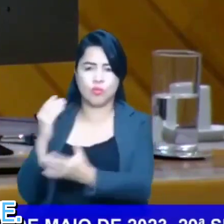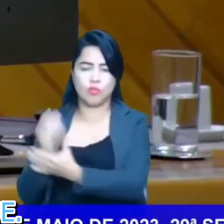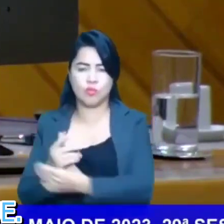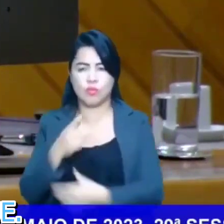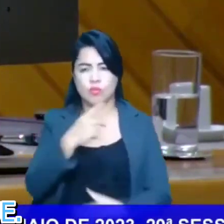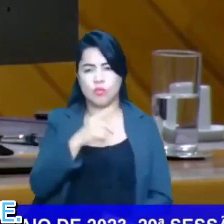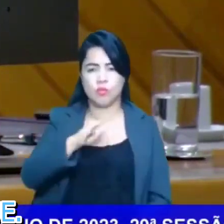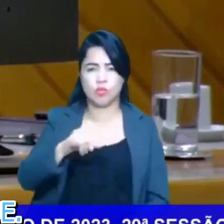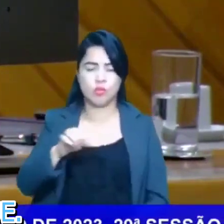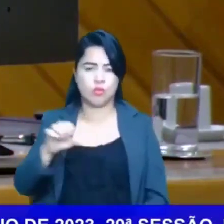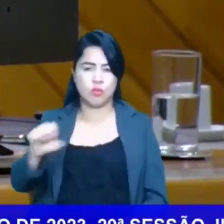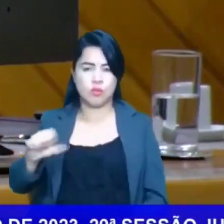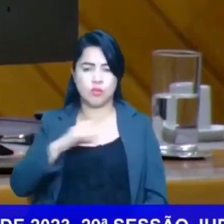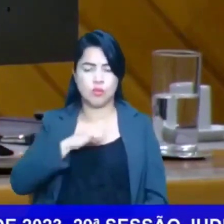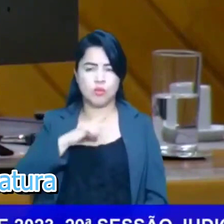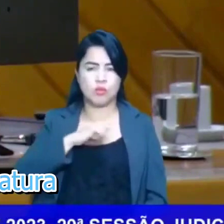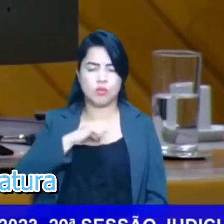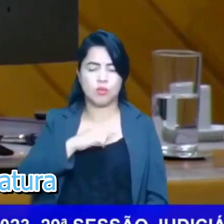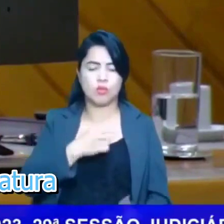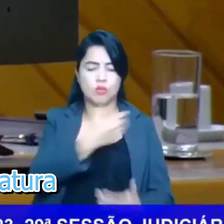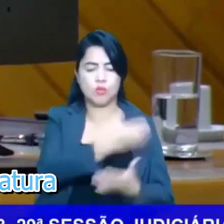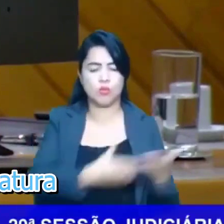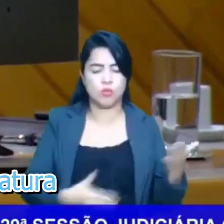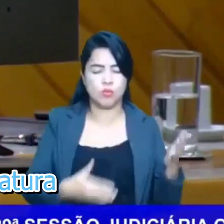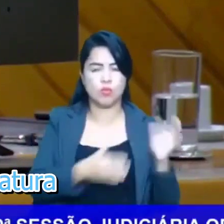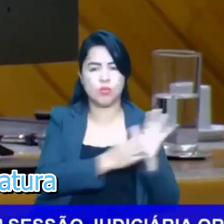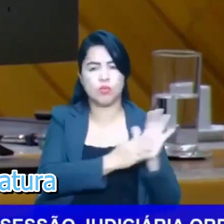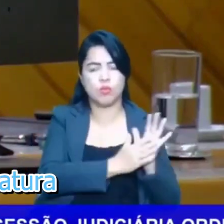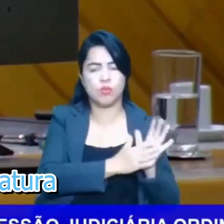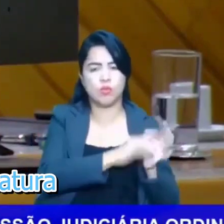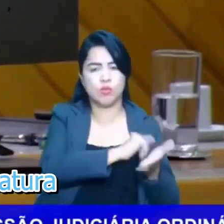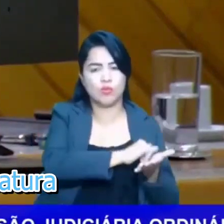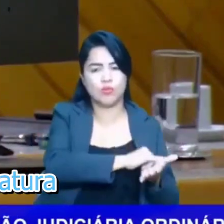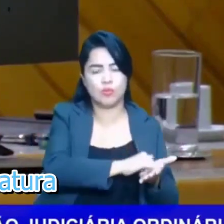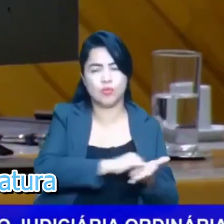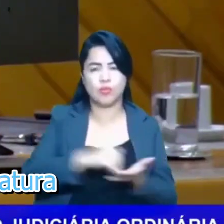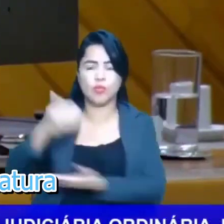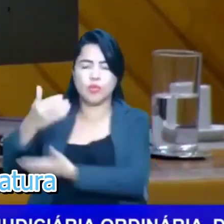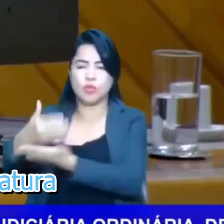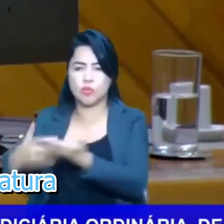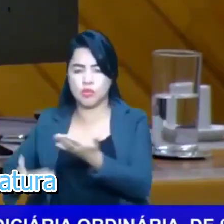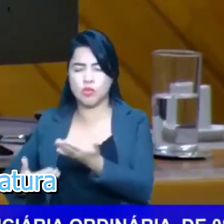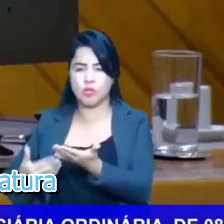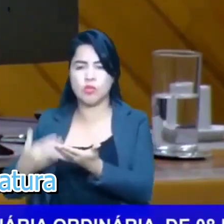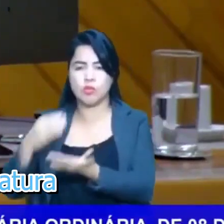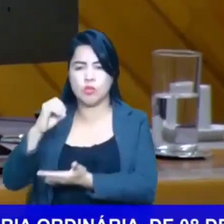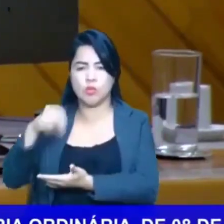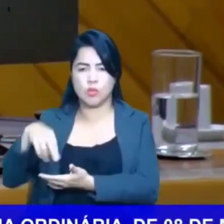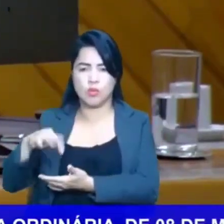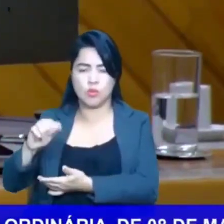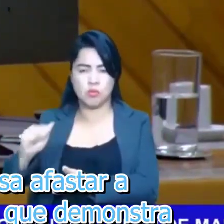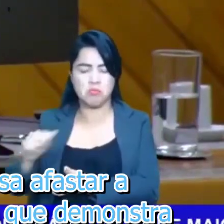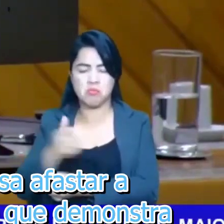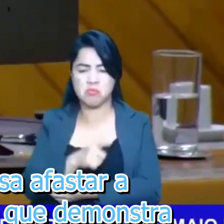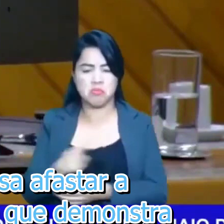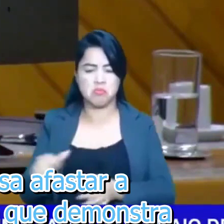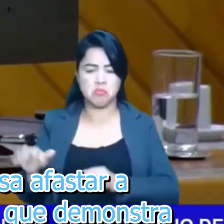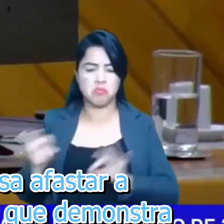no PJE, os respectivos requerimentos de registro de candidatura e as prestações de contas, e não há